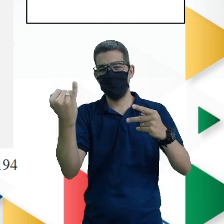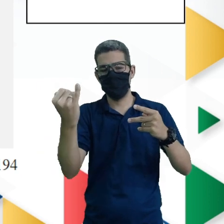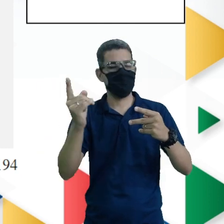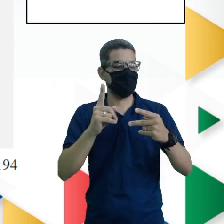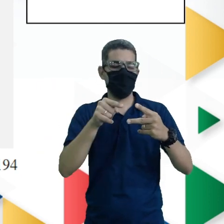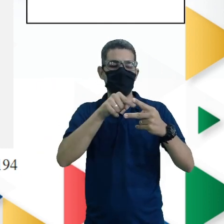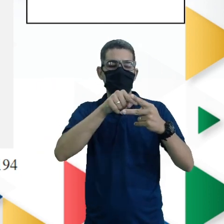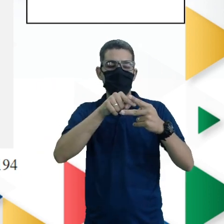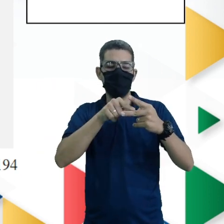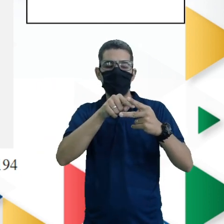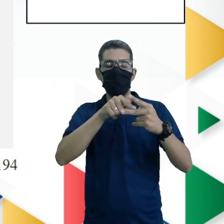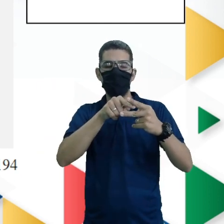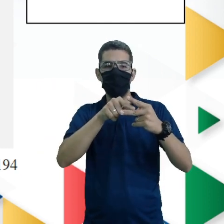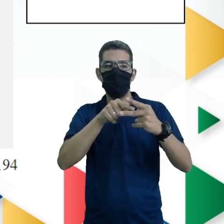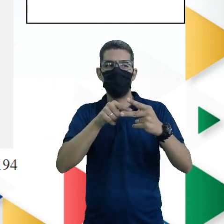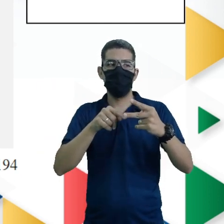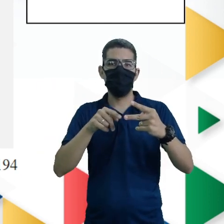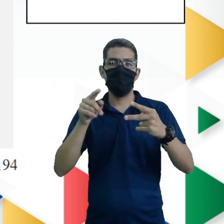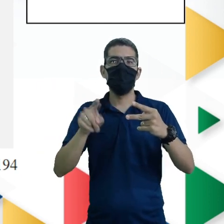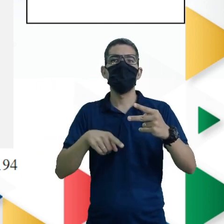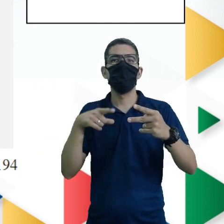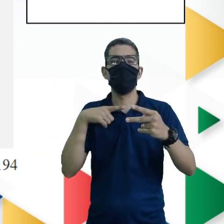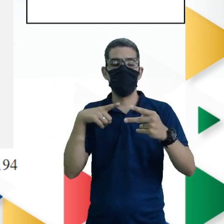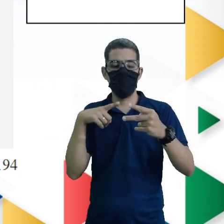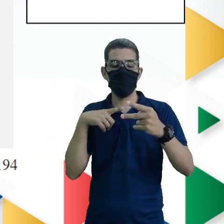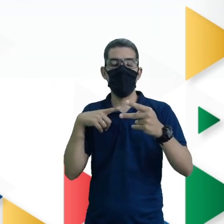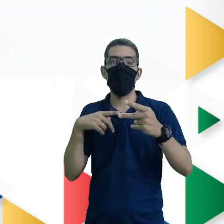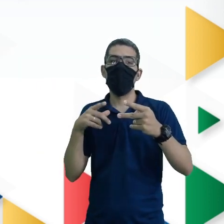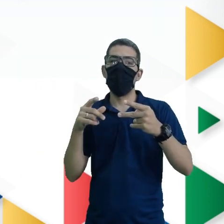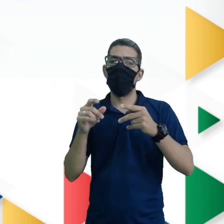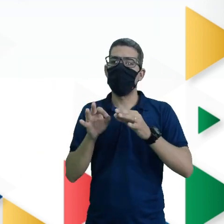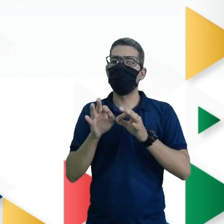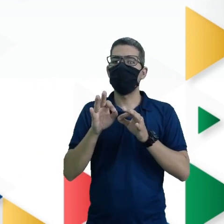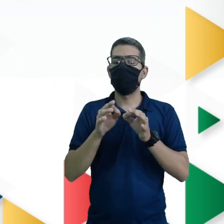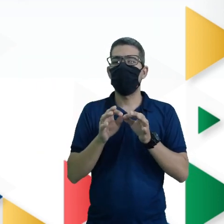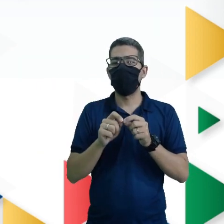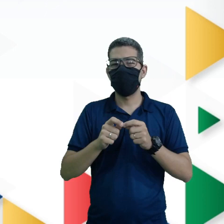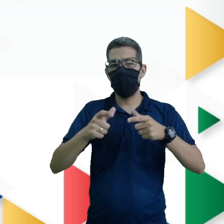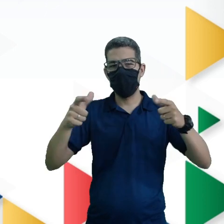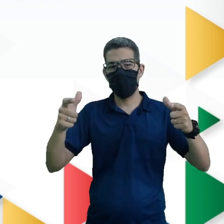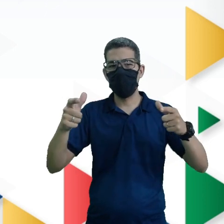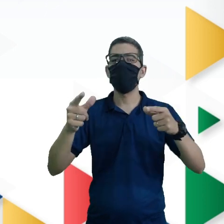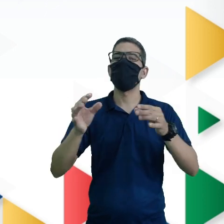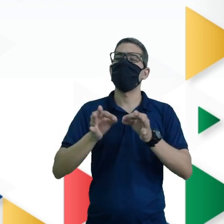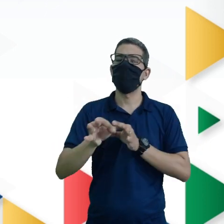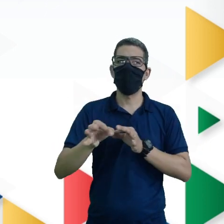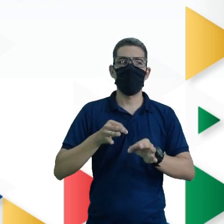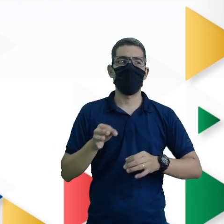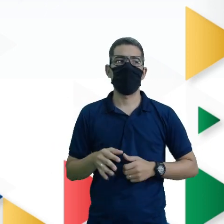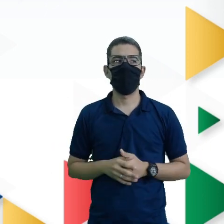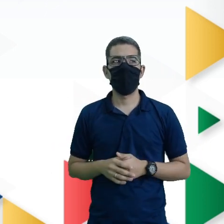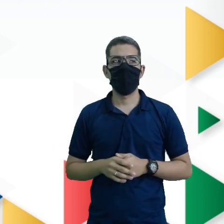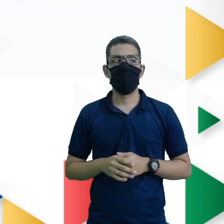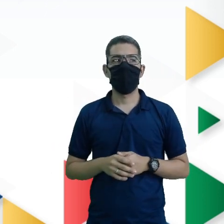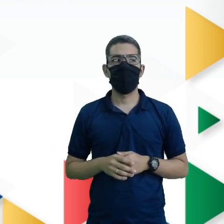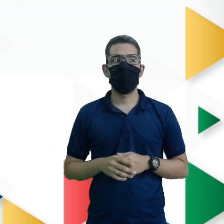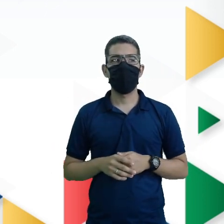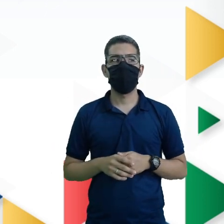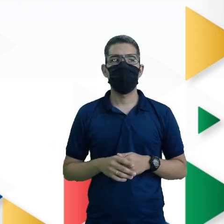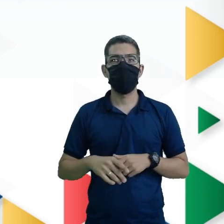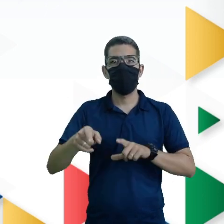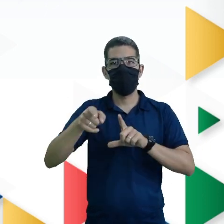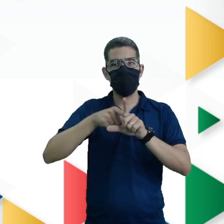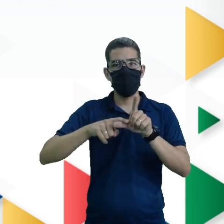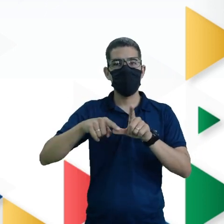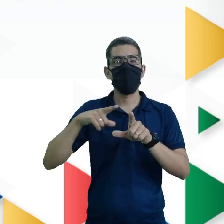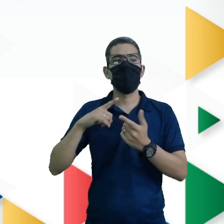abertura. Essa é uma visão das grandezas e medidas, tá bom? Bom, para ângulo que a gente vai trabalhar rapidão